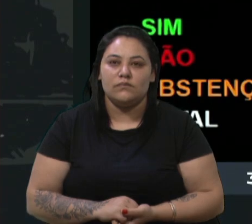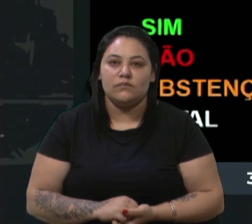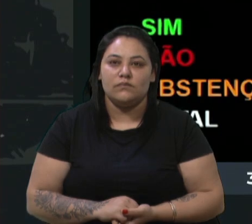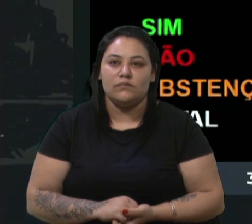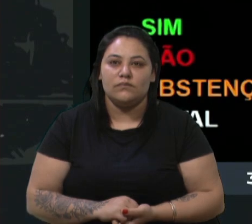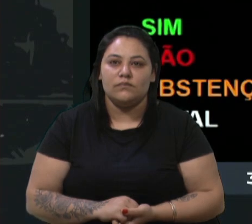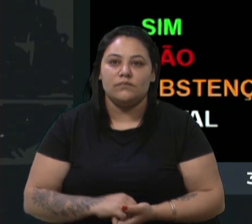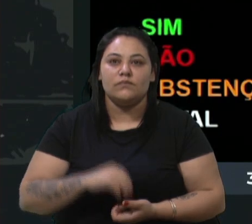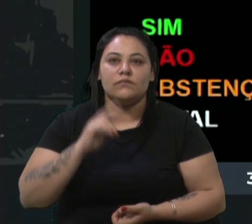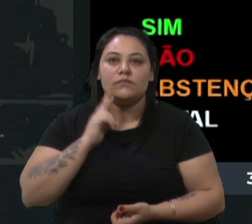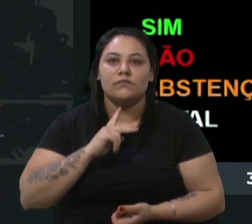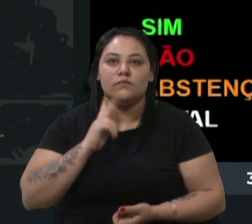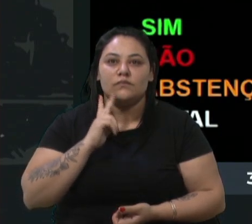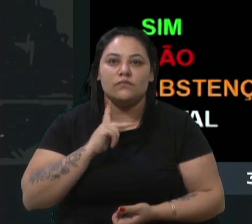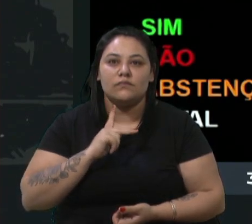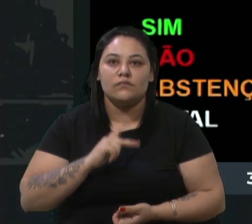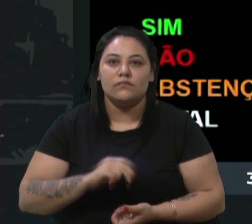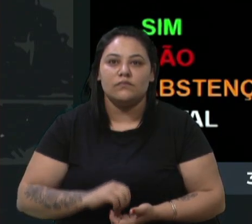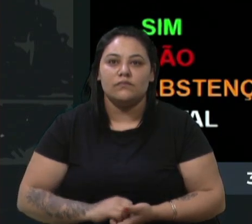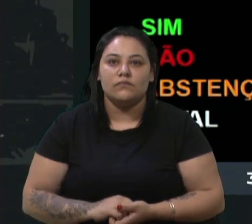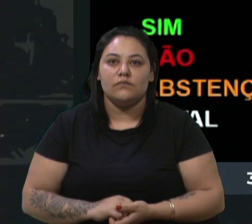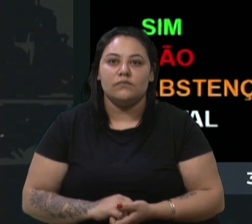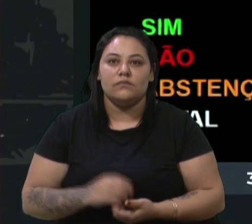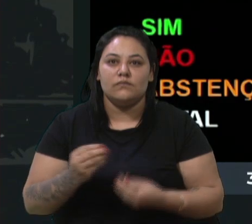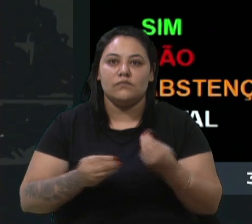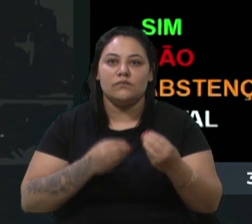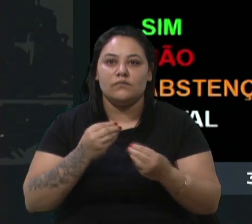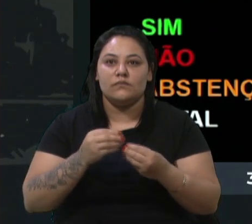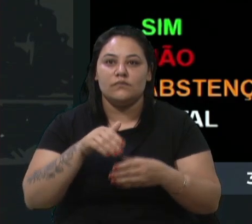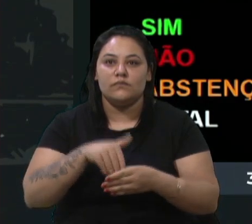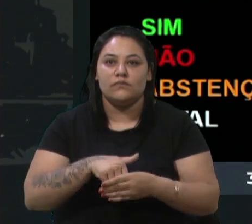Renato Oliveira, como vota?